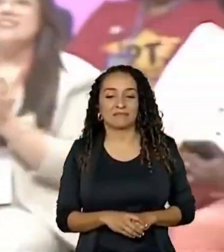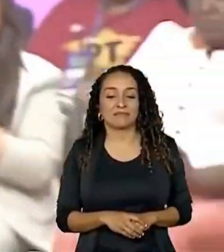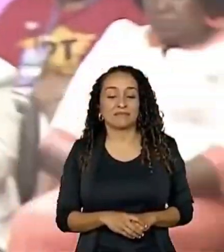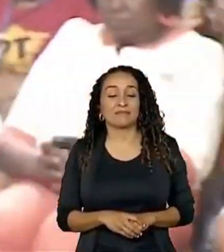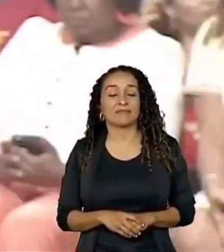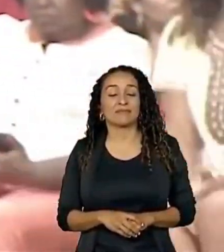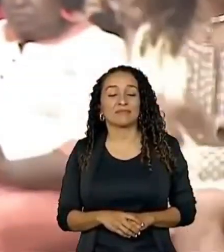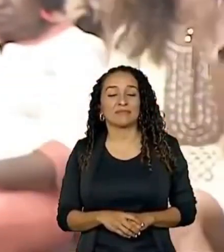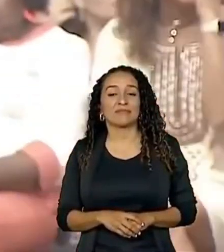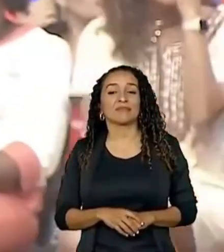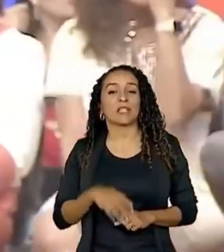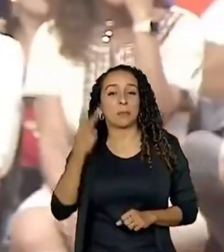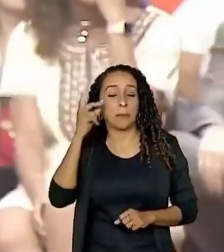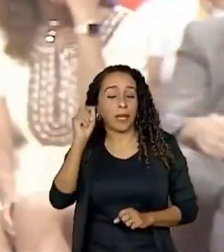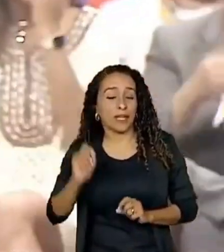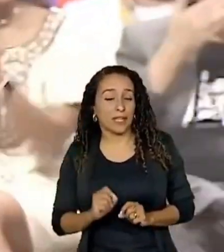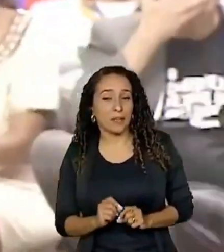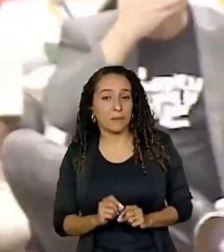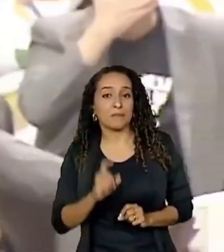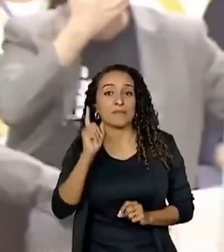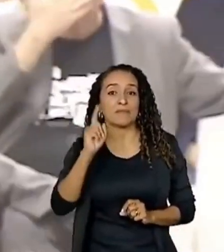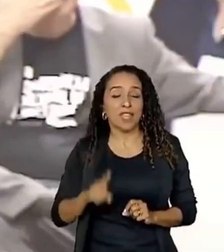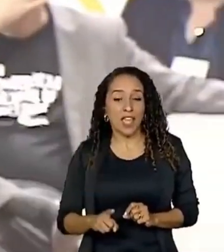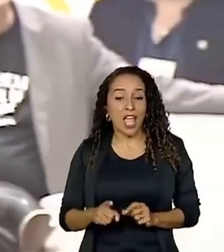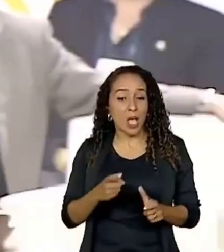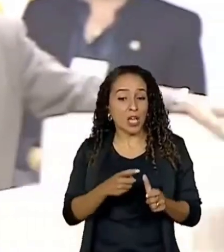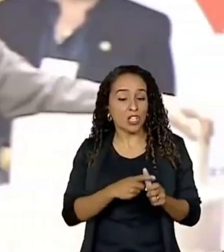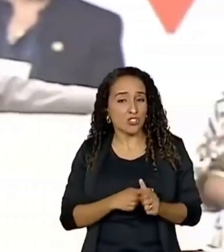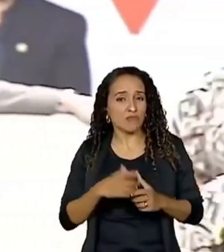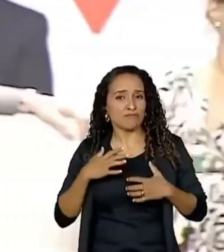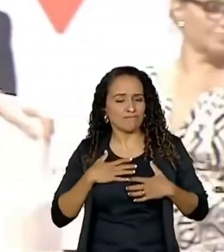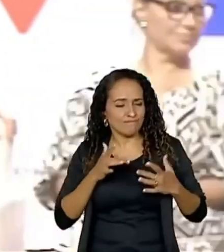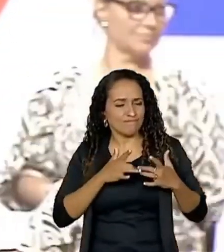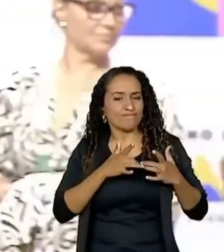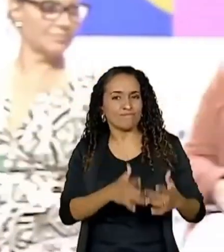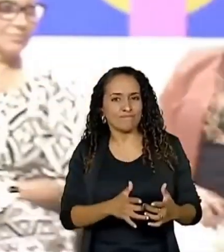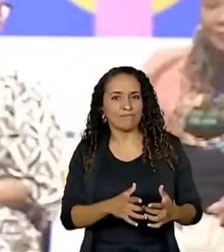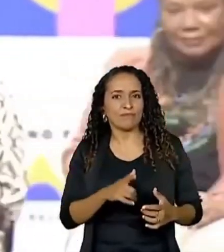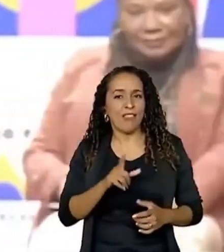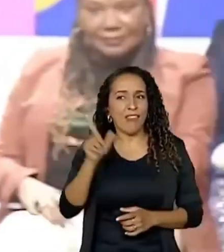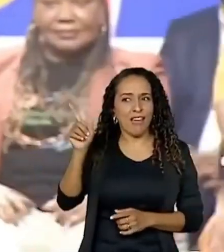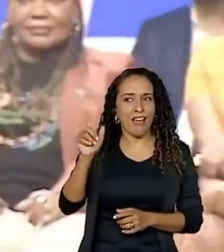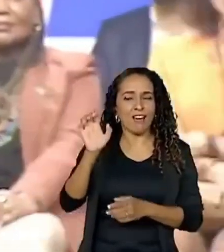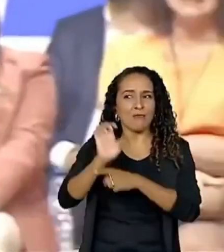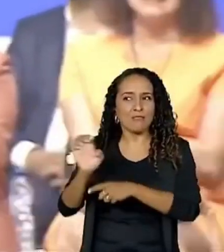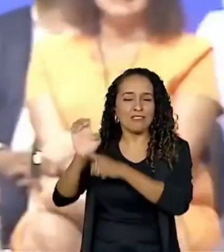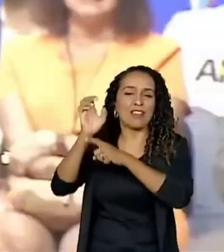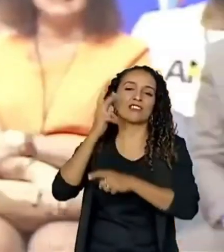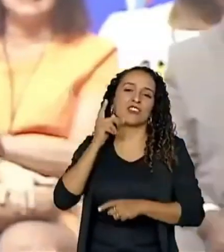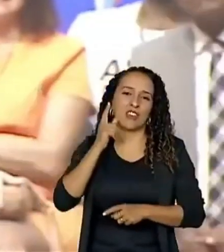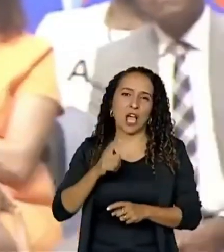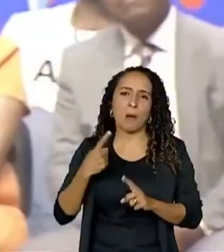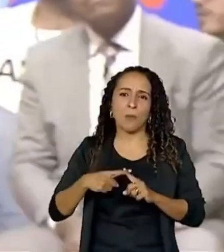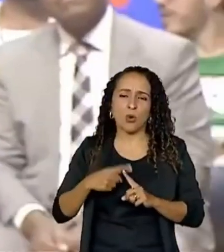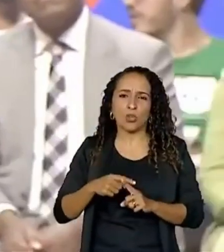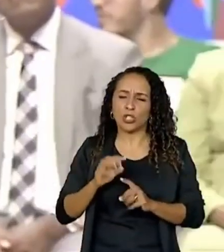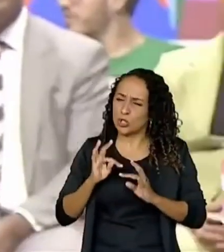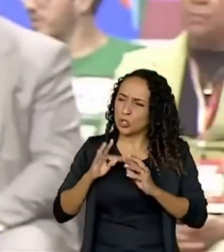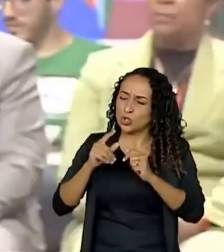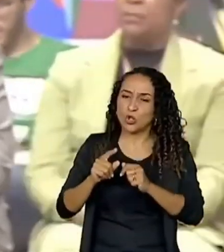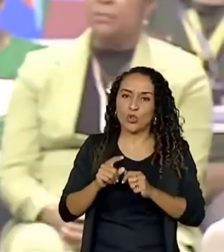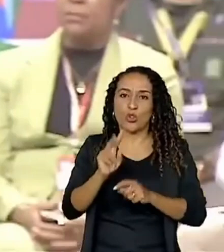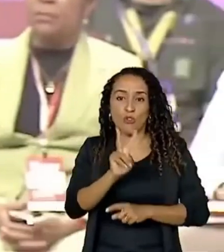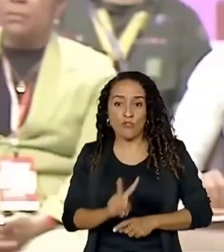E é para... É uma dívida de gratidão ao Ceará, porque todo vestibular do